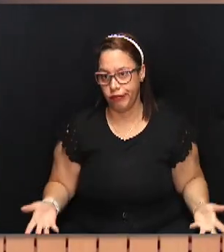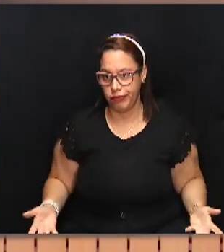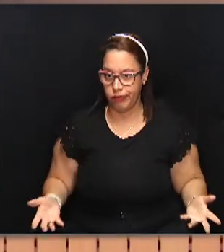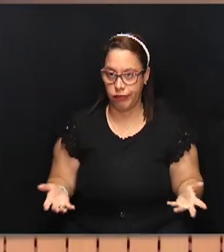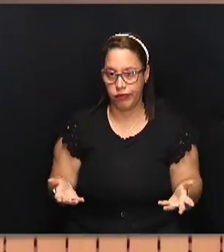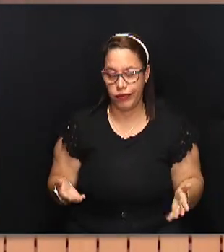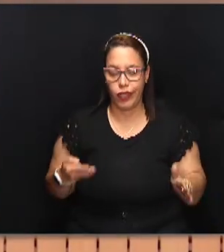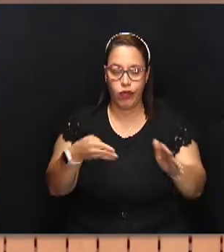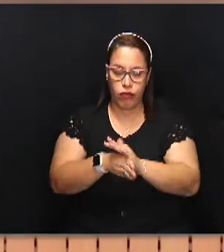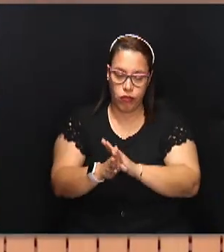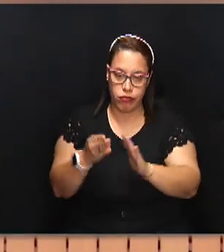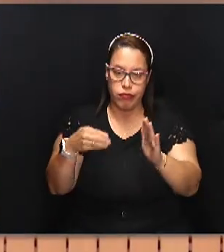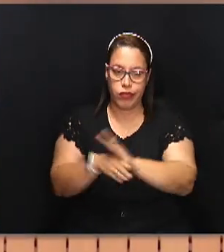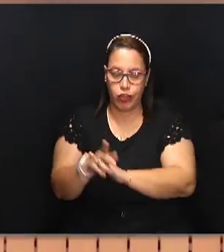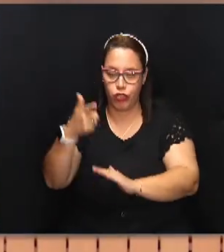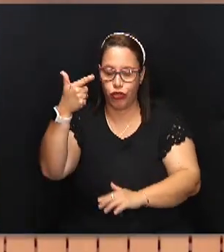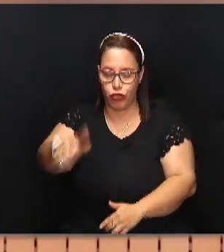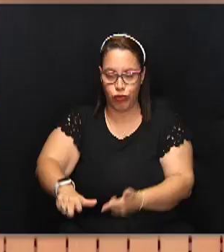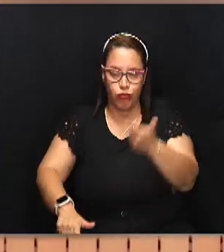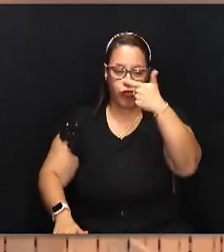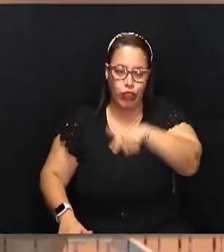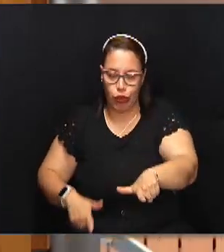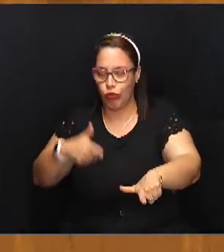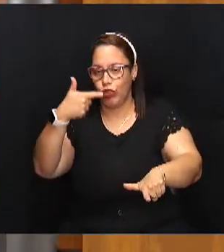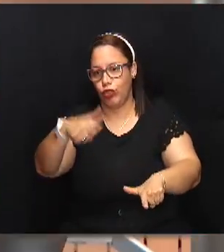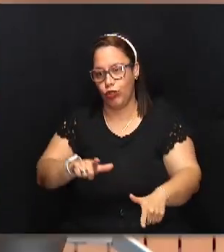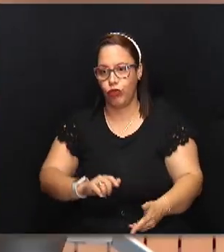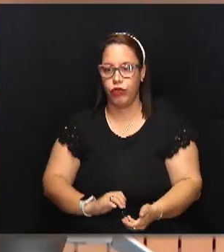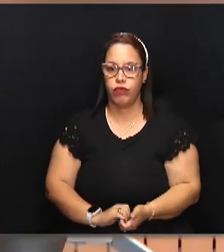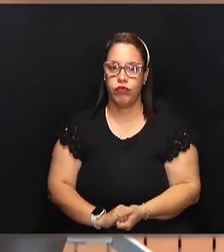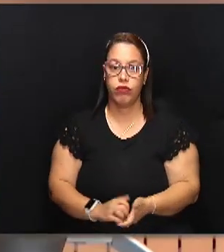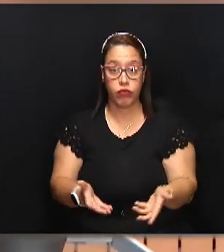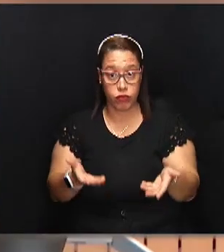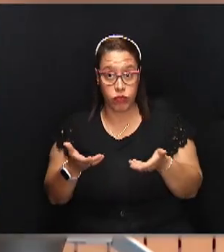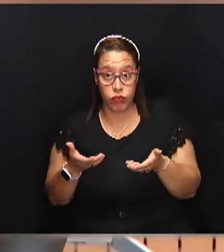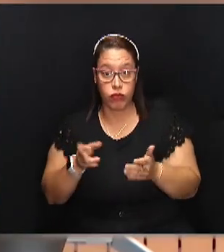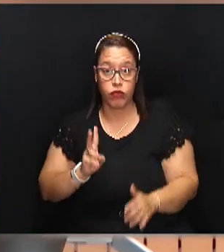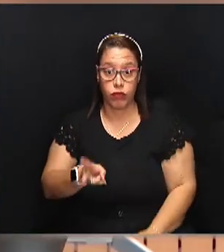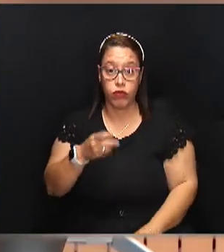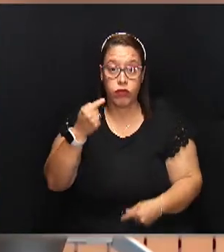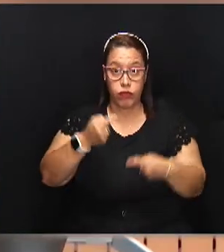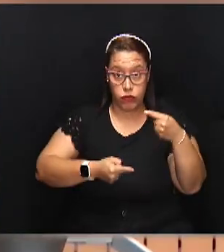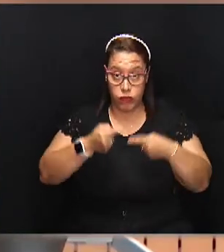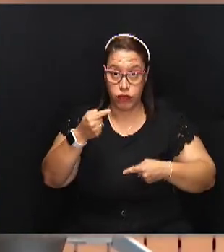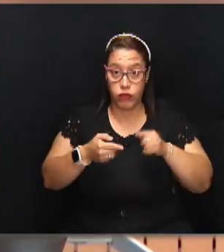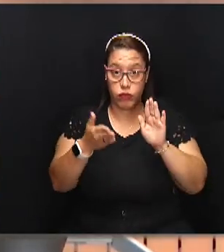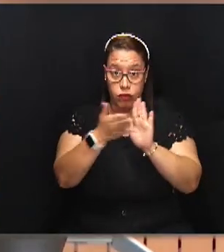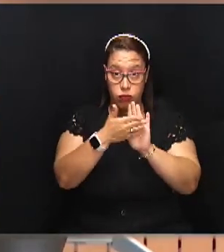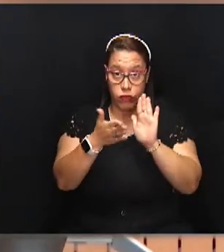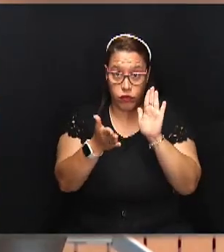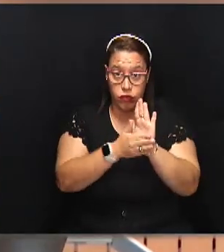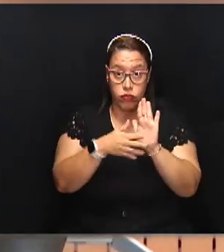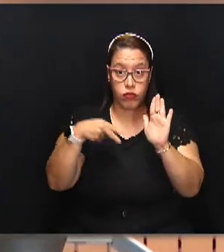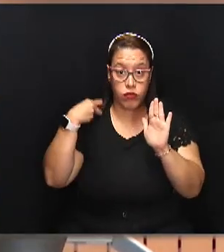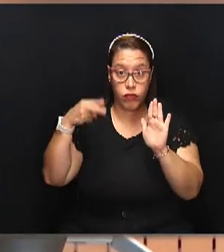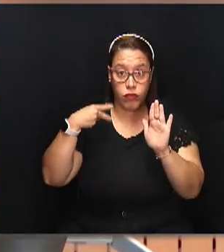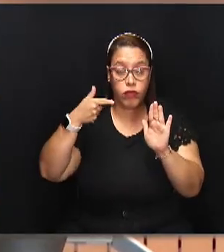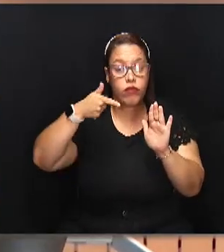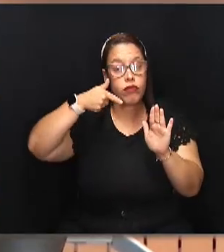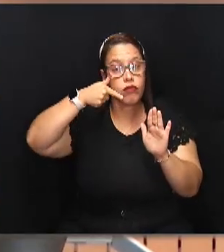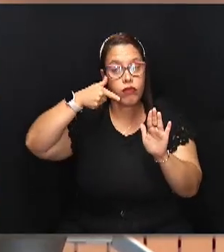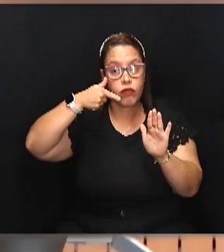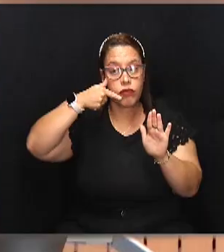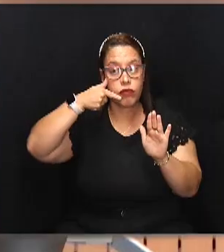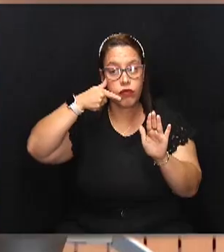costumam acontecer e se repetir com várias frequências. Eu quero continuar o debate que foi proposto pelo vereador Guilherme,